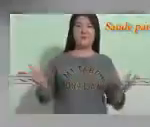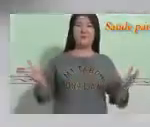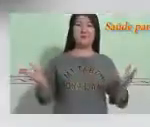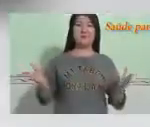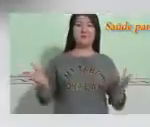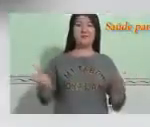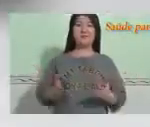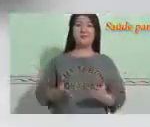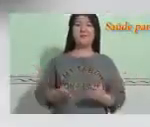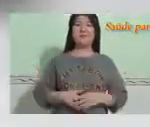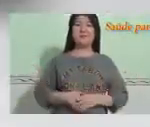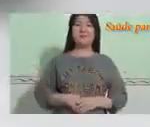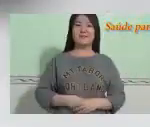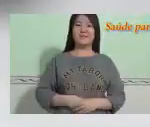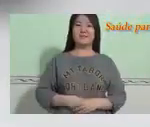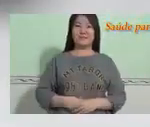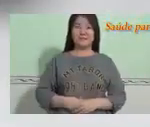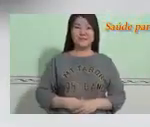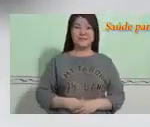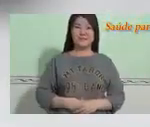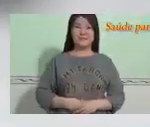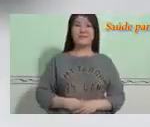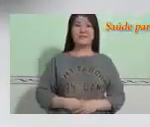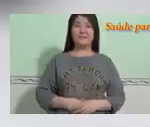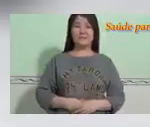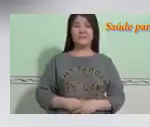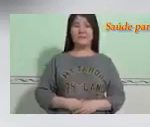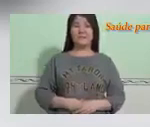e, avaliar as chances de gravidez.